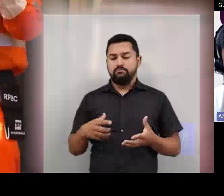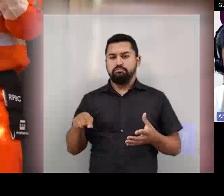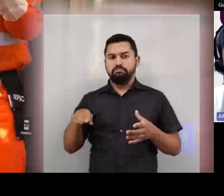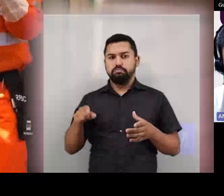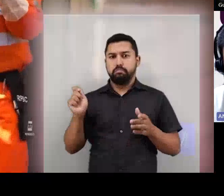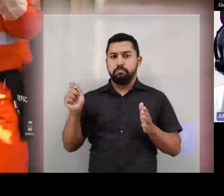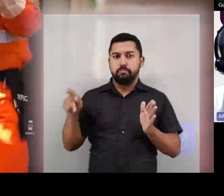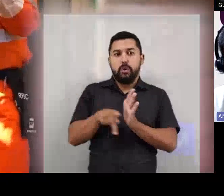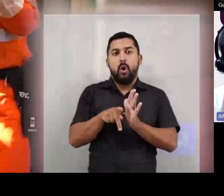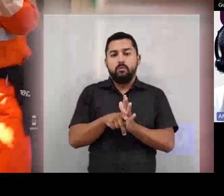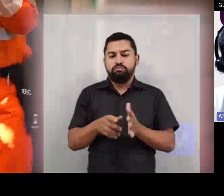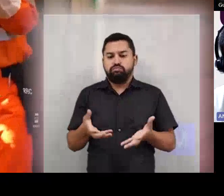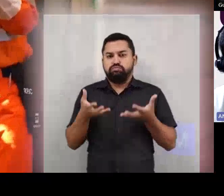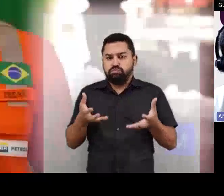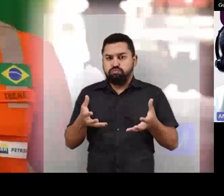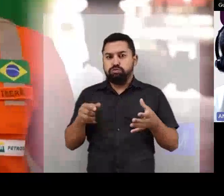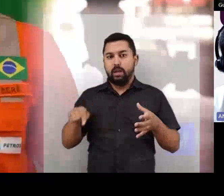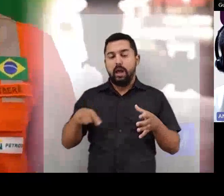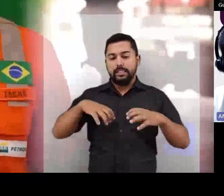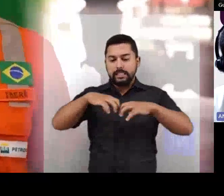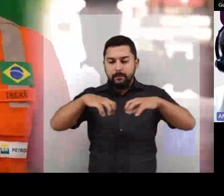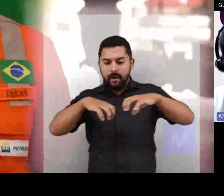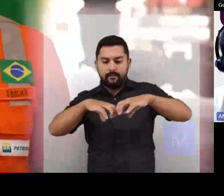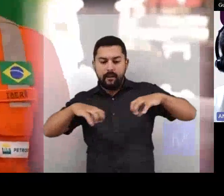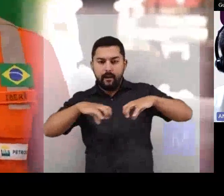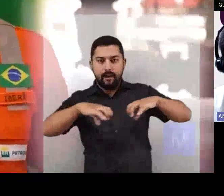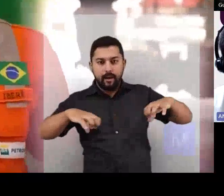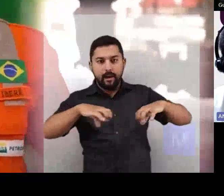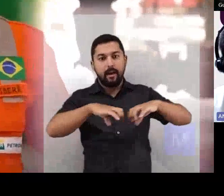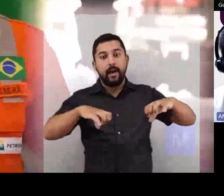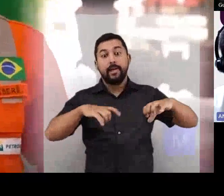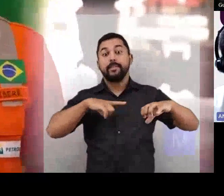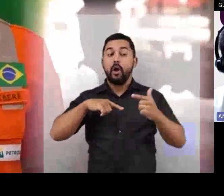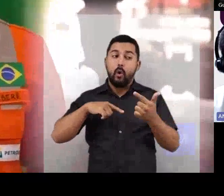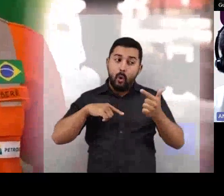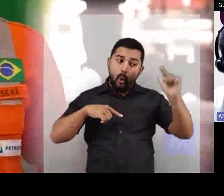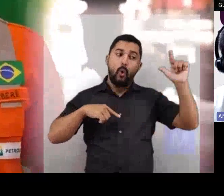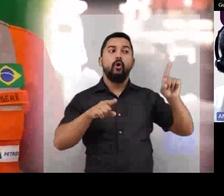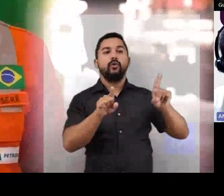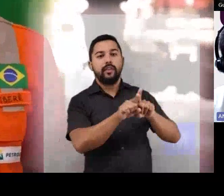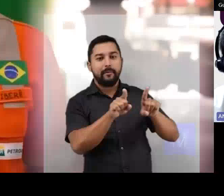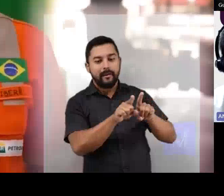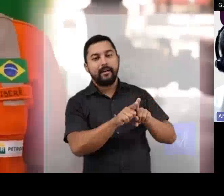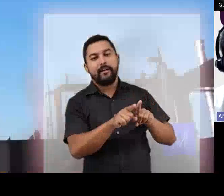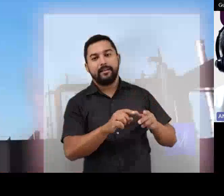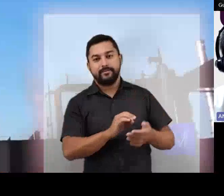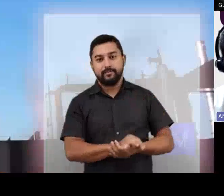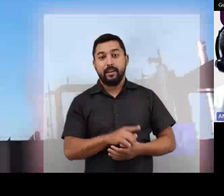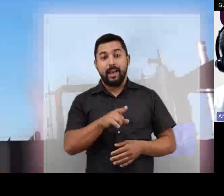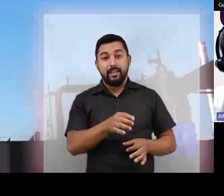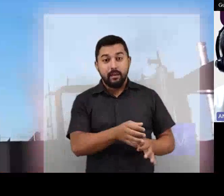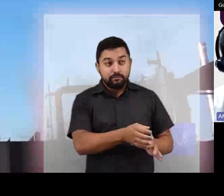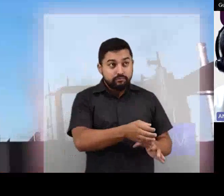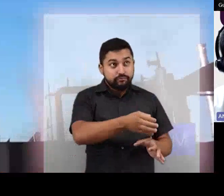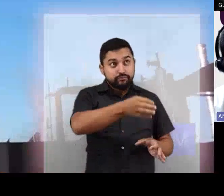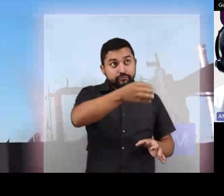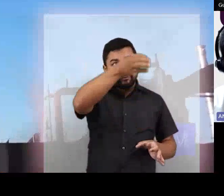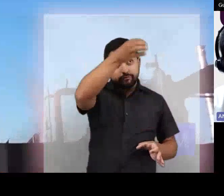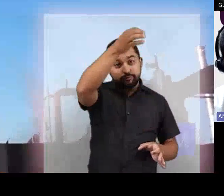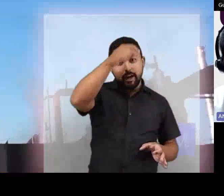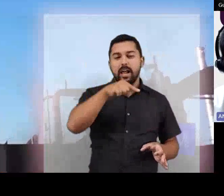a uma pressão muito próxima à pressão atmosférica. Para separar melhor essa parte, ela ainda tem que passar por mais uma destilação. A unidade de